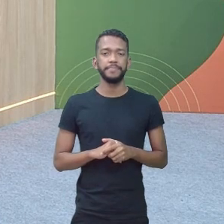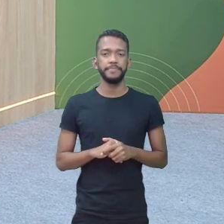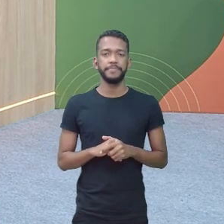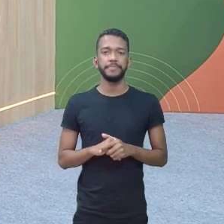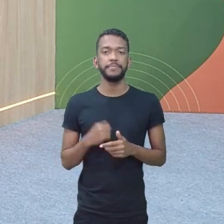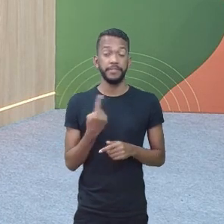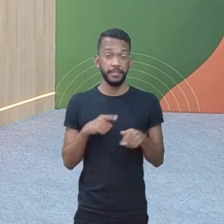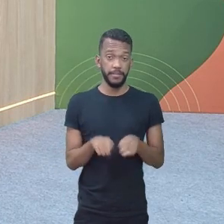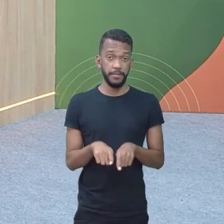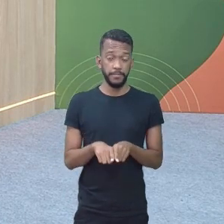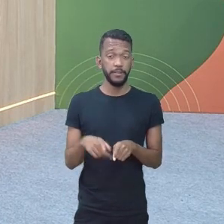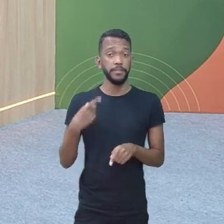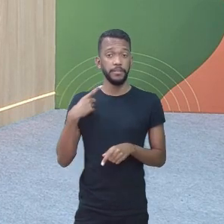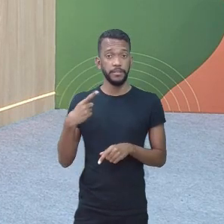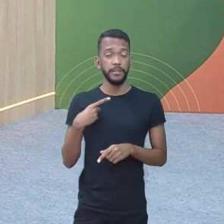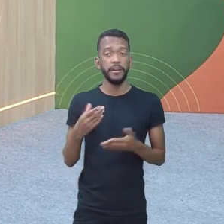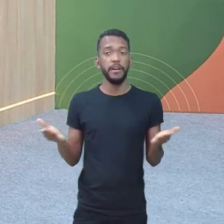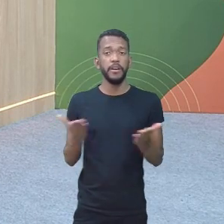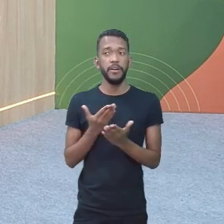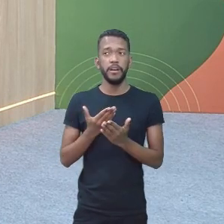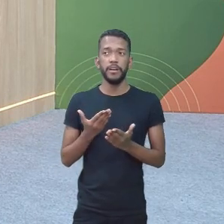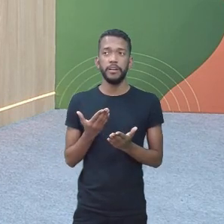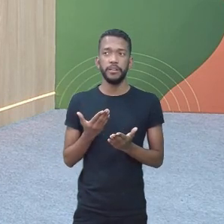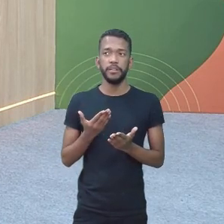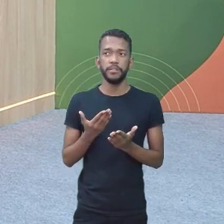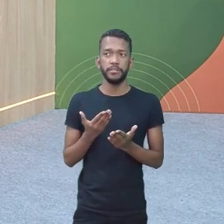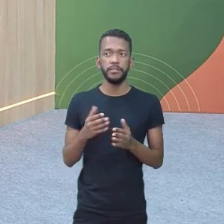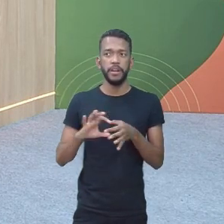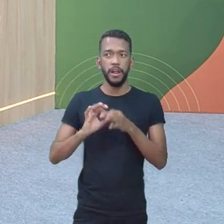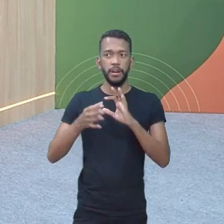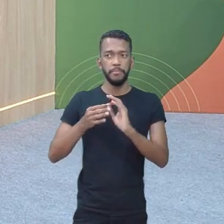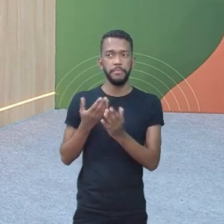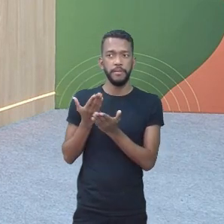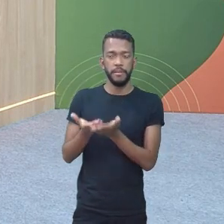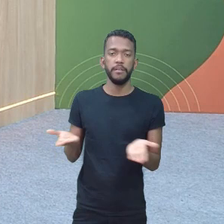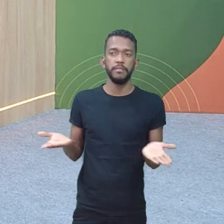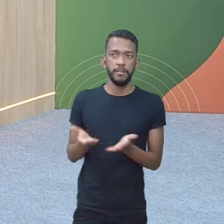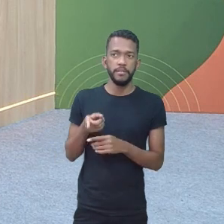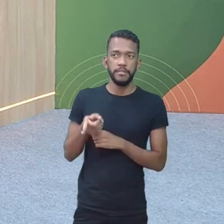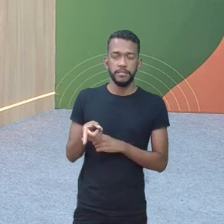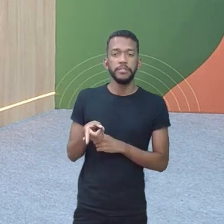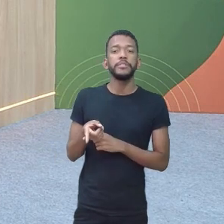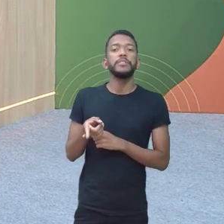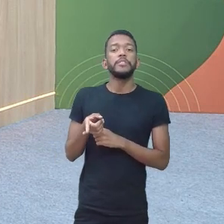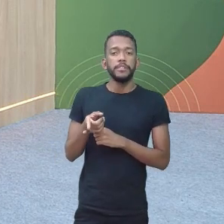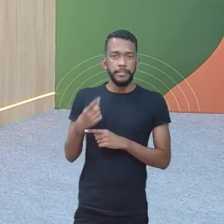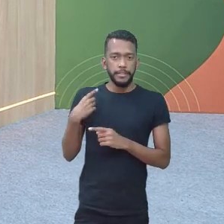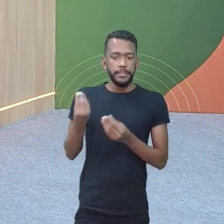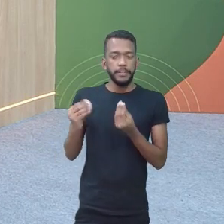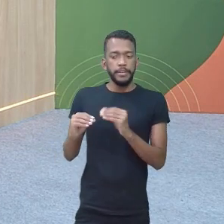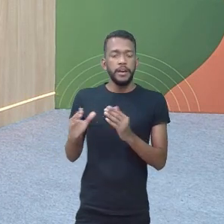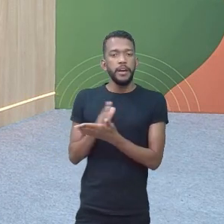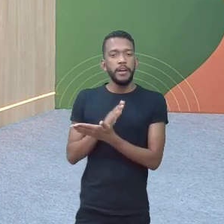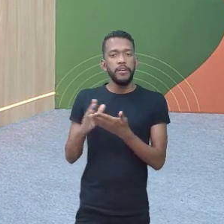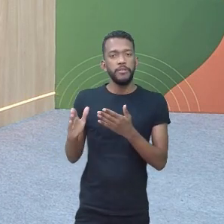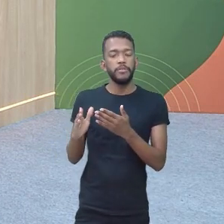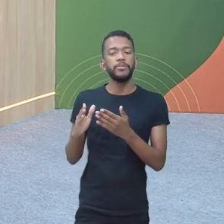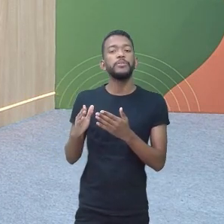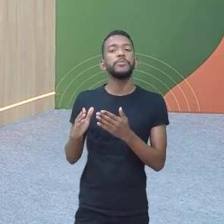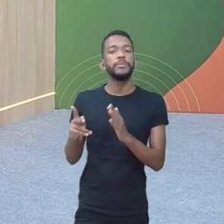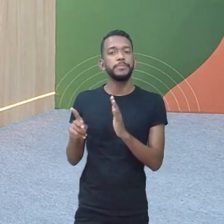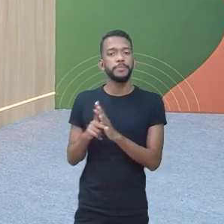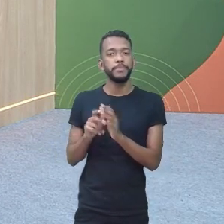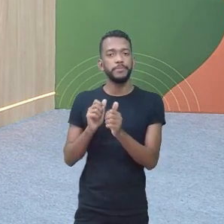A gente também tem, nessa aula, nessas Olimpíadas, a introdução de alguns atletas, né?